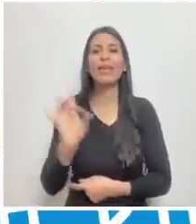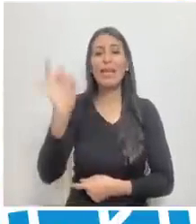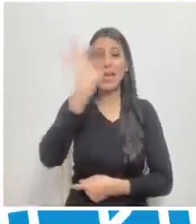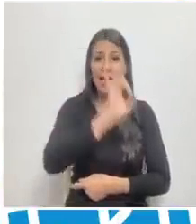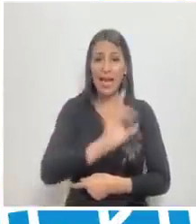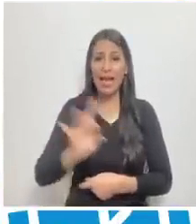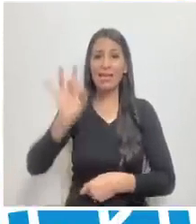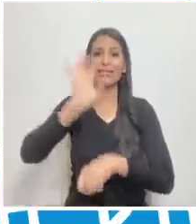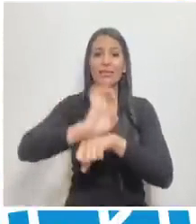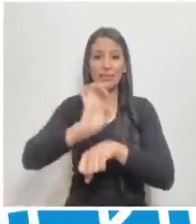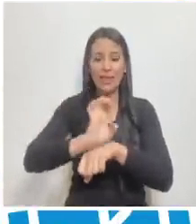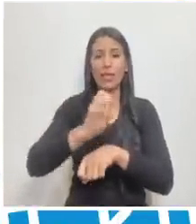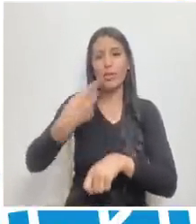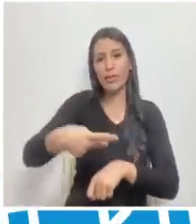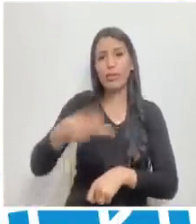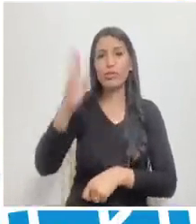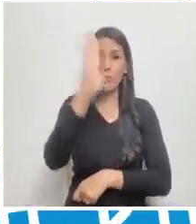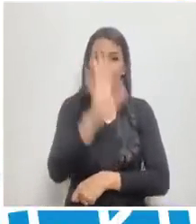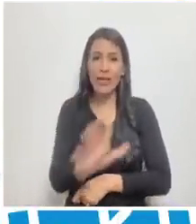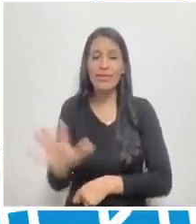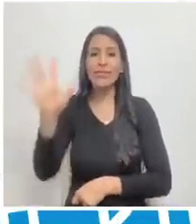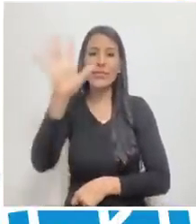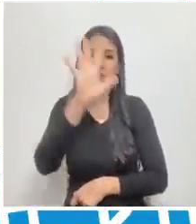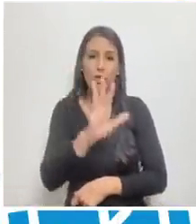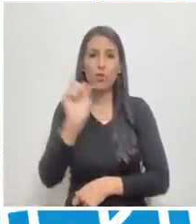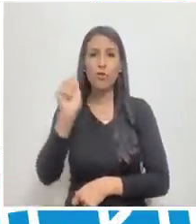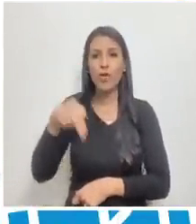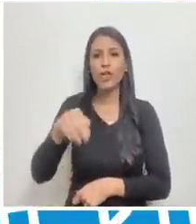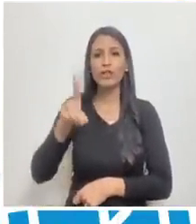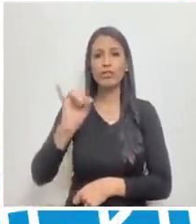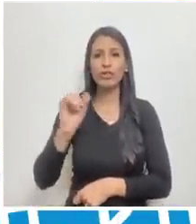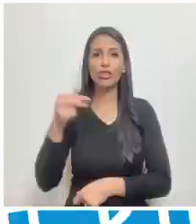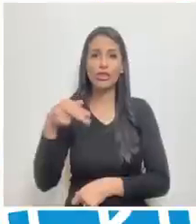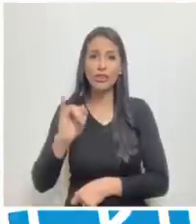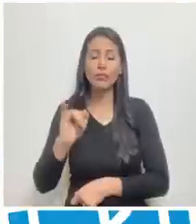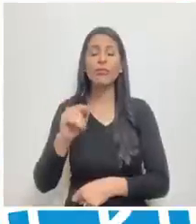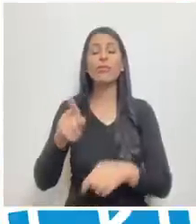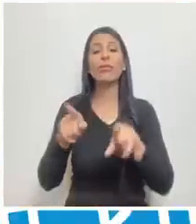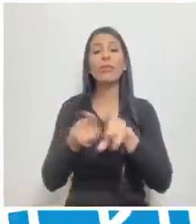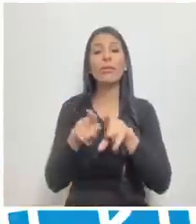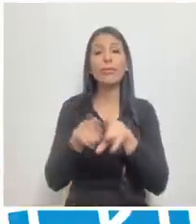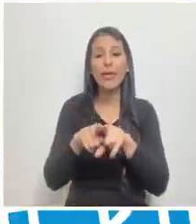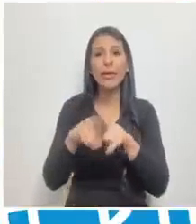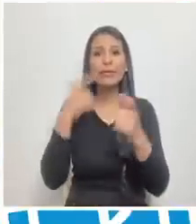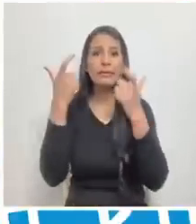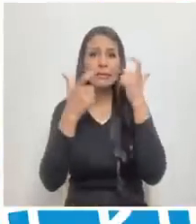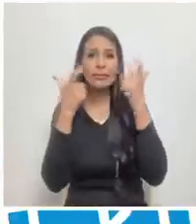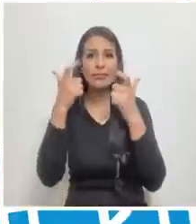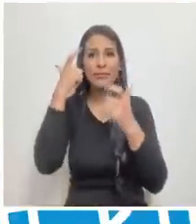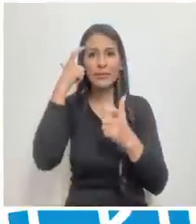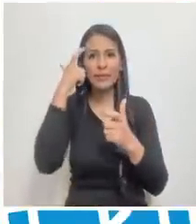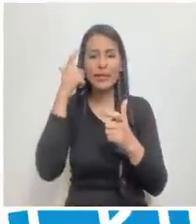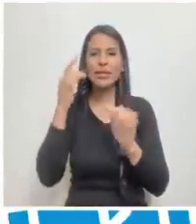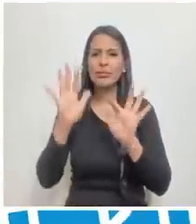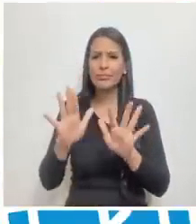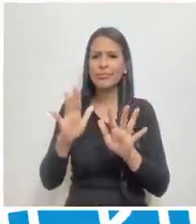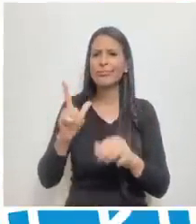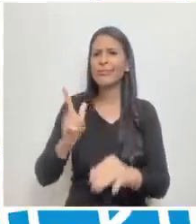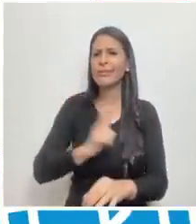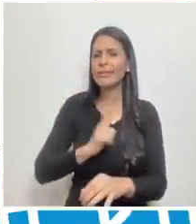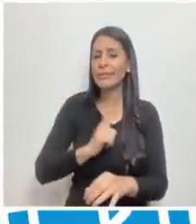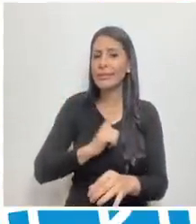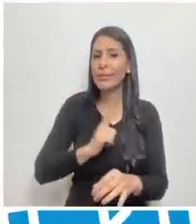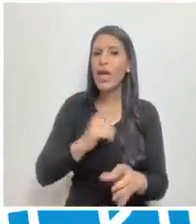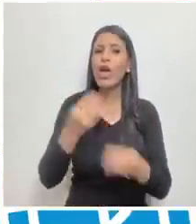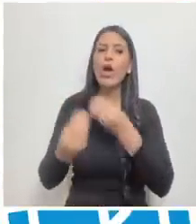brasileiros, né, que diz respeito, primeiro, a primeira grande interrogação, se de fato existe uma série histórica, né? A partir